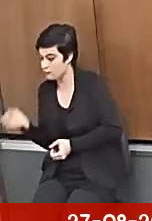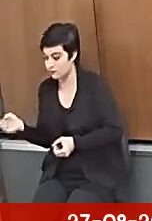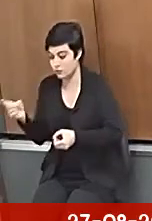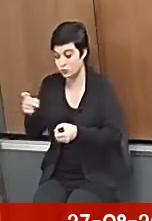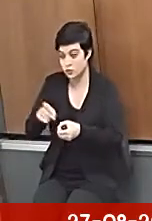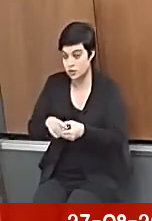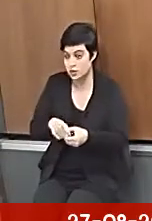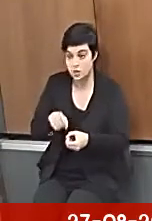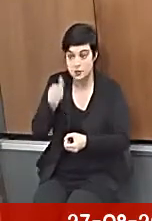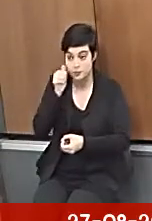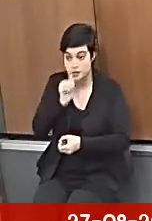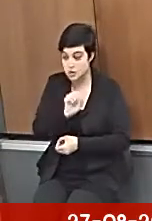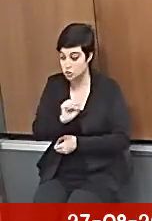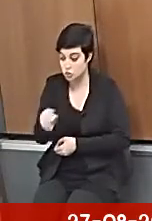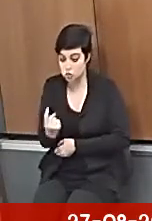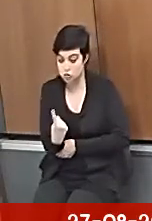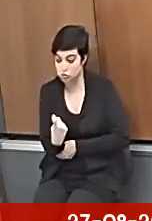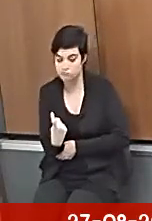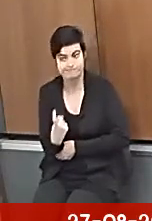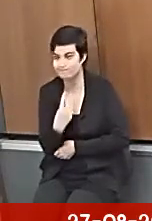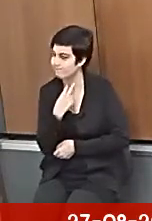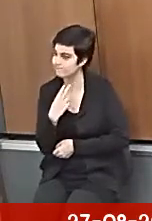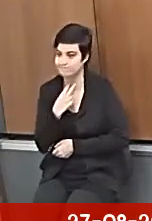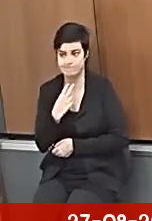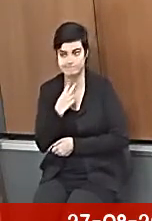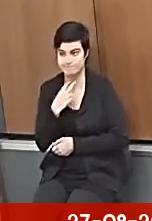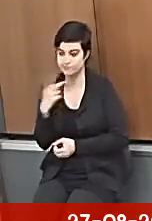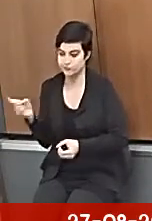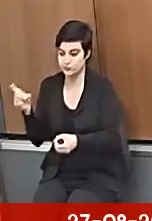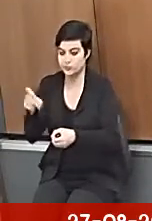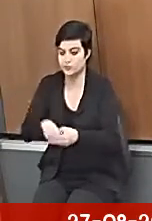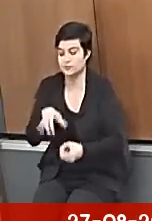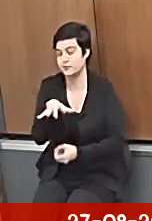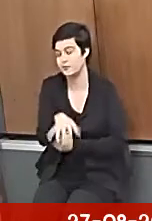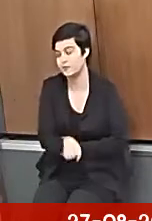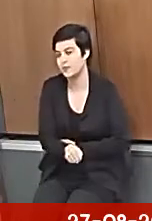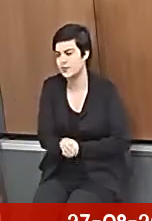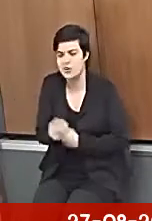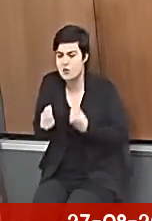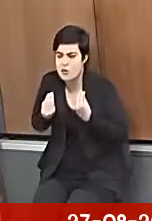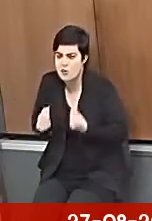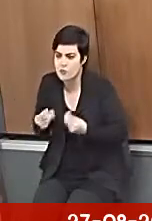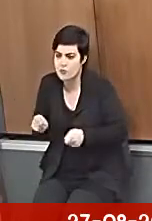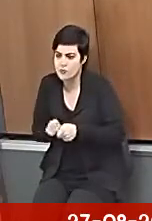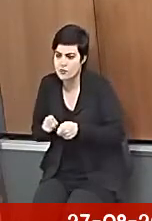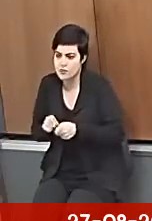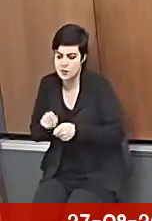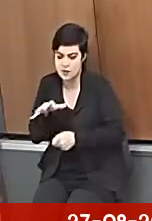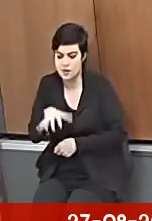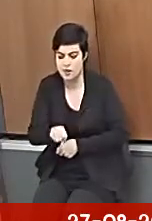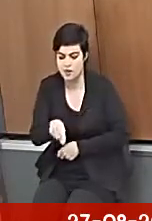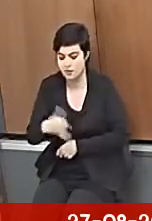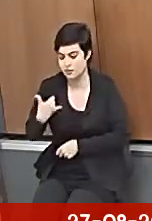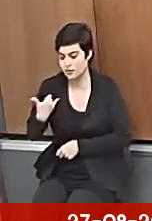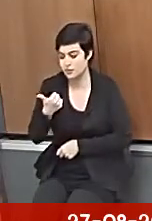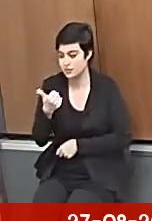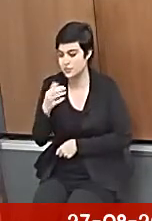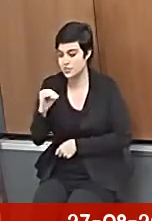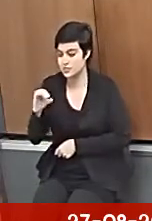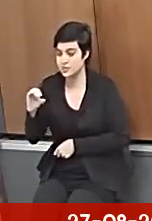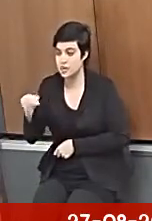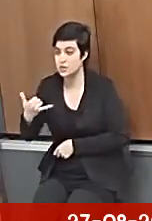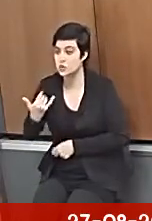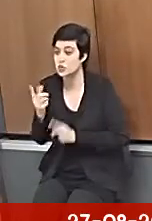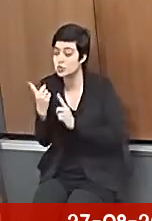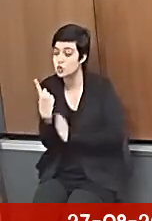minha sogra lá embaixo eu não posso voltar para buscá-la são absurdos como eu faço pra buscar deixou mulher de 100 anos ali embaixo